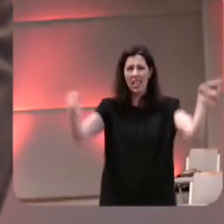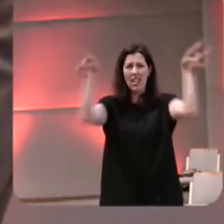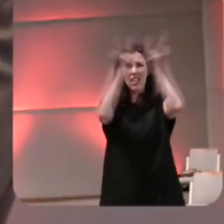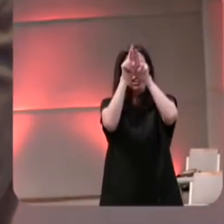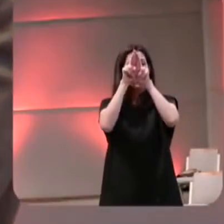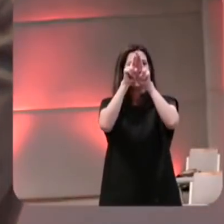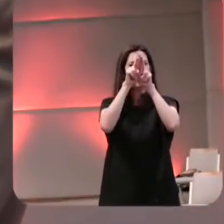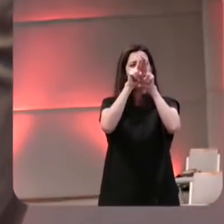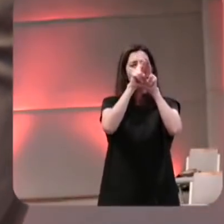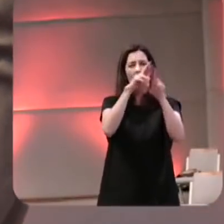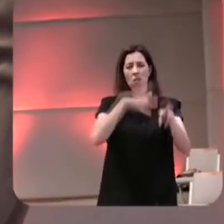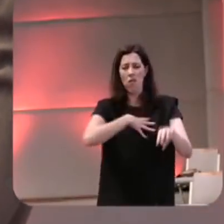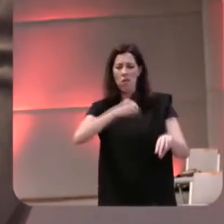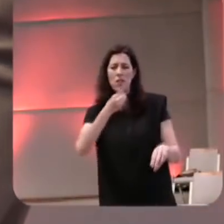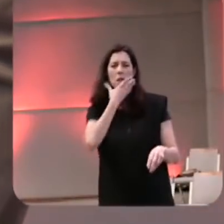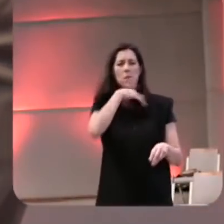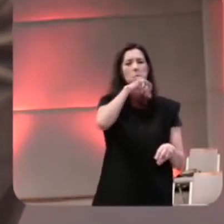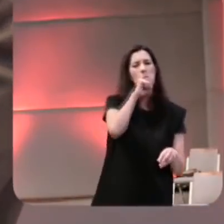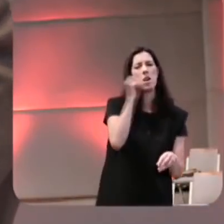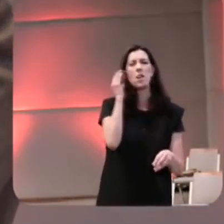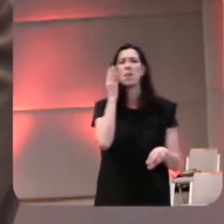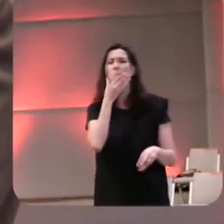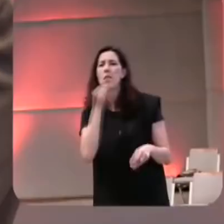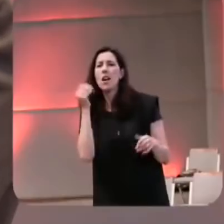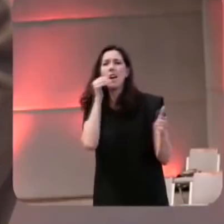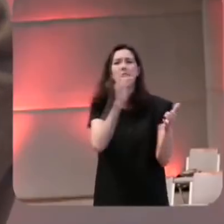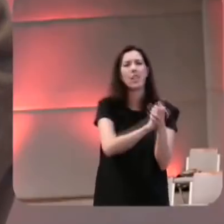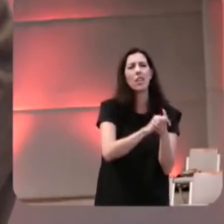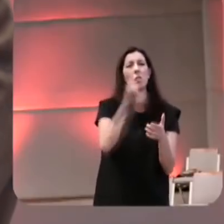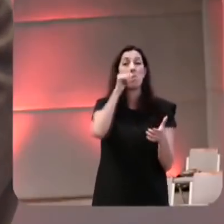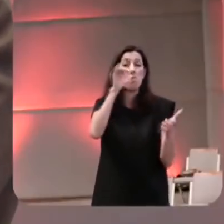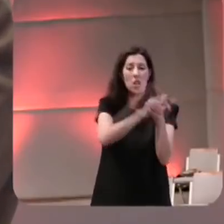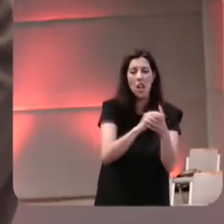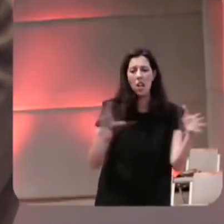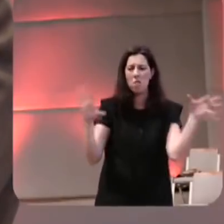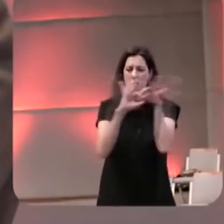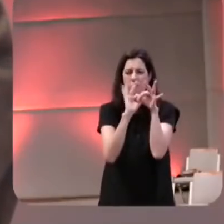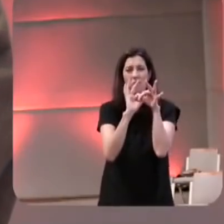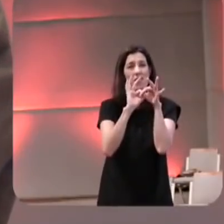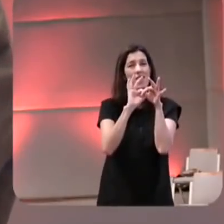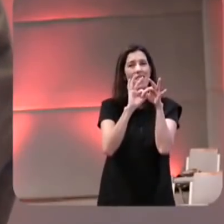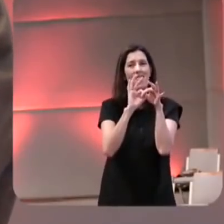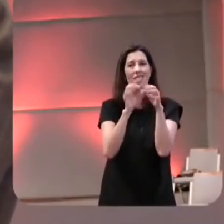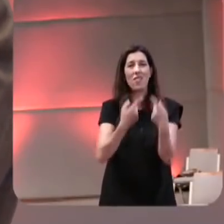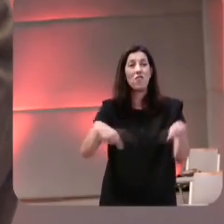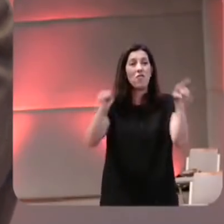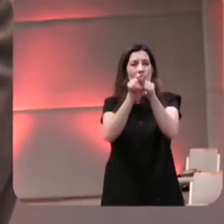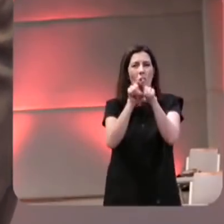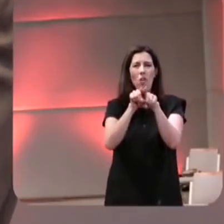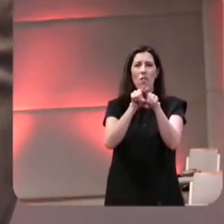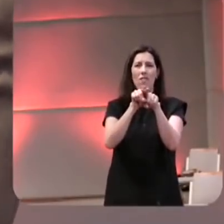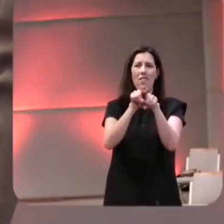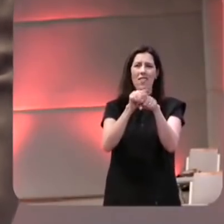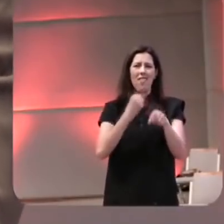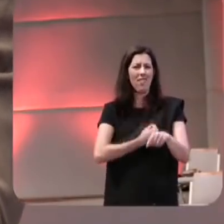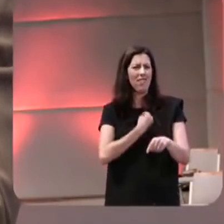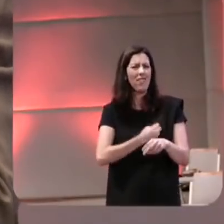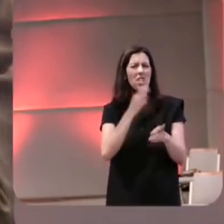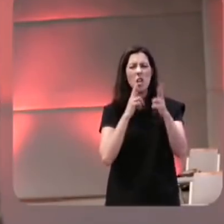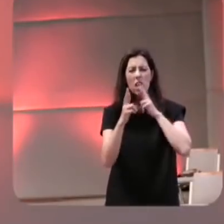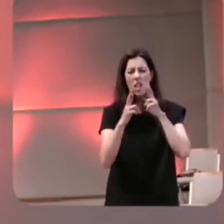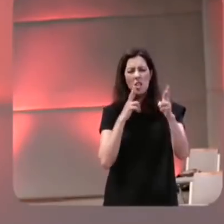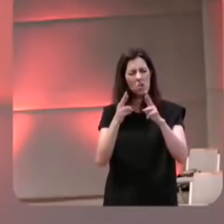e filhos, filhos e pais, marido e mulher, porque a paz do Senhor quando entra faz isso, e Deus quer te usar